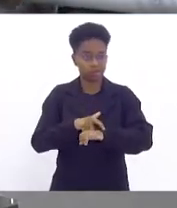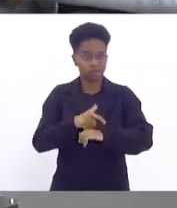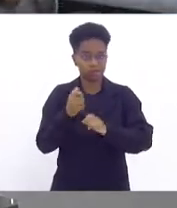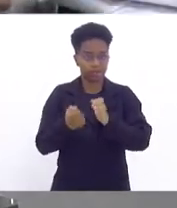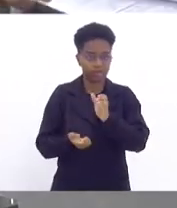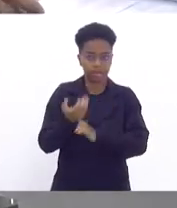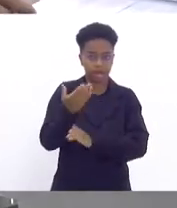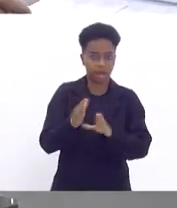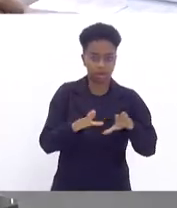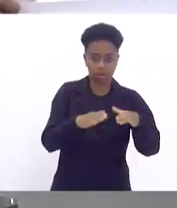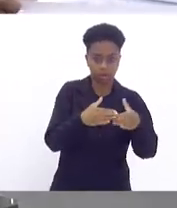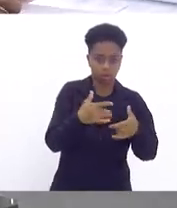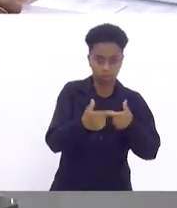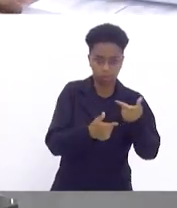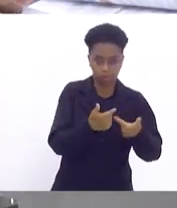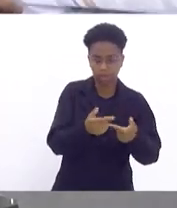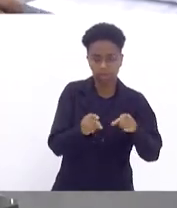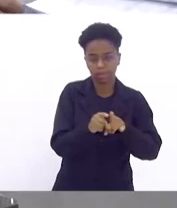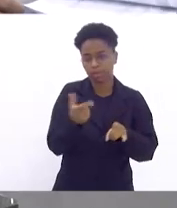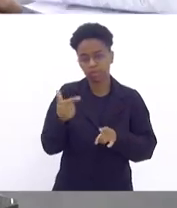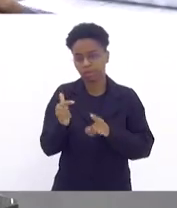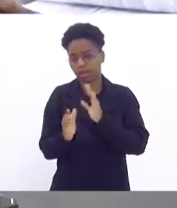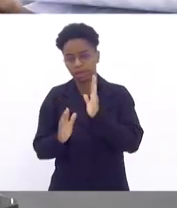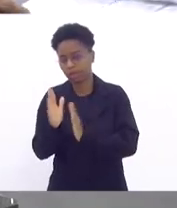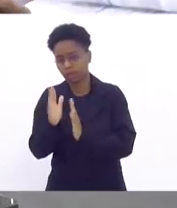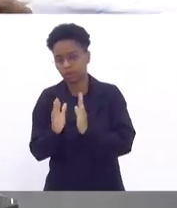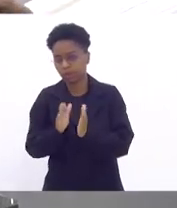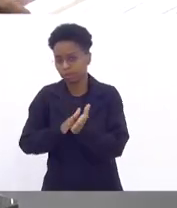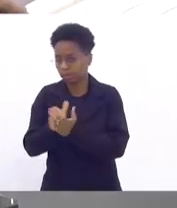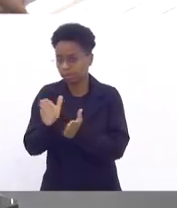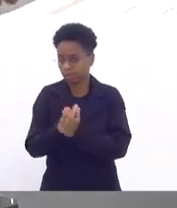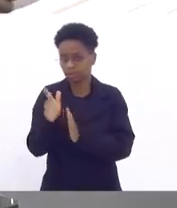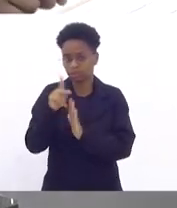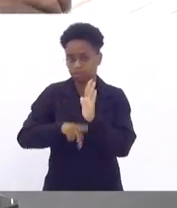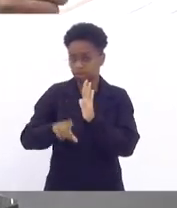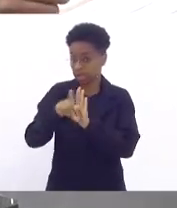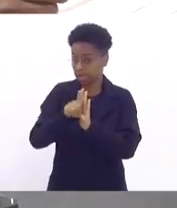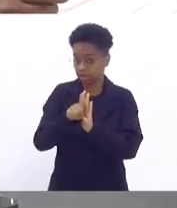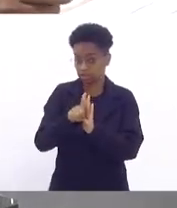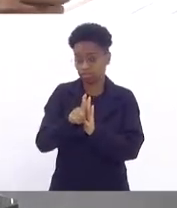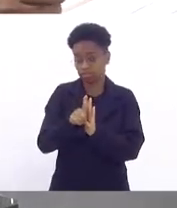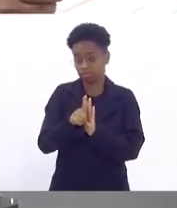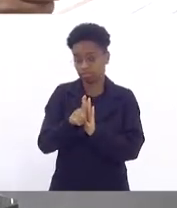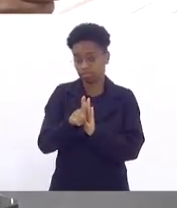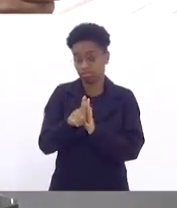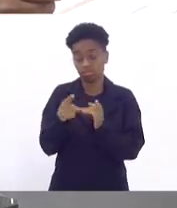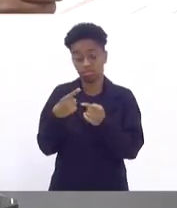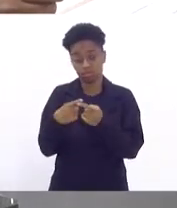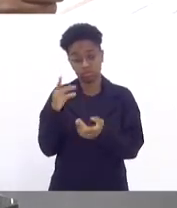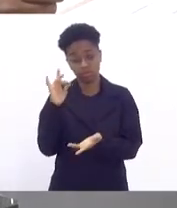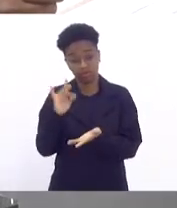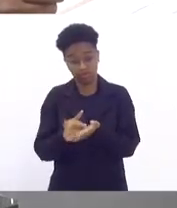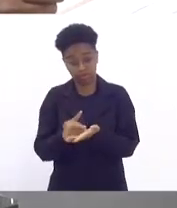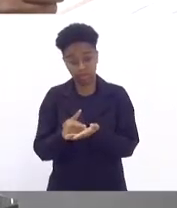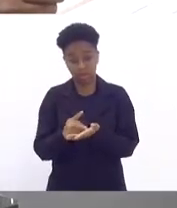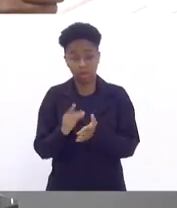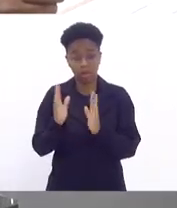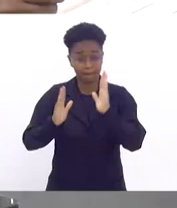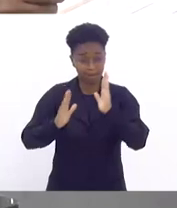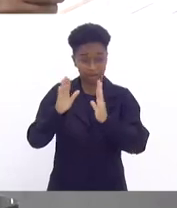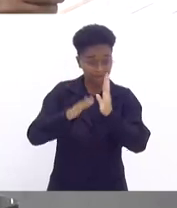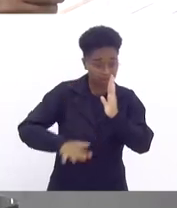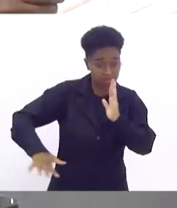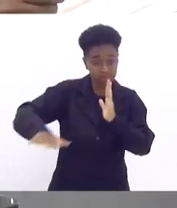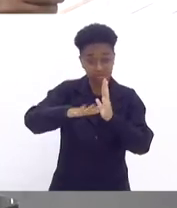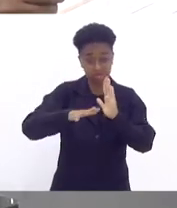há um prazo para publicação dos projetos de lei Na verdade o prazo Geral do